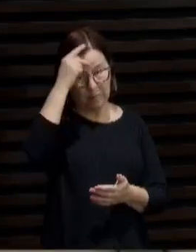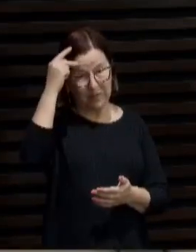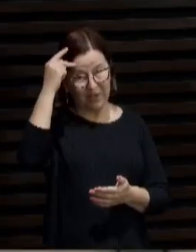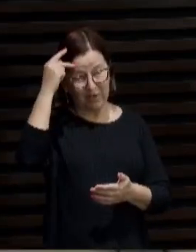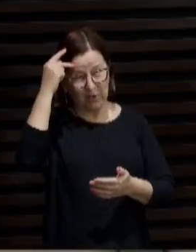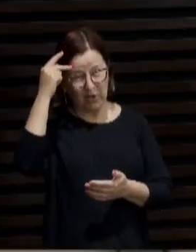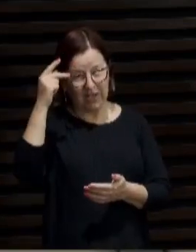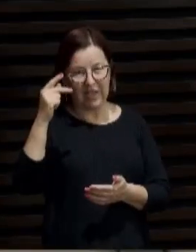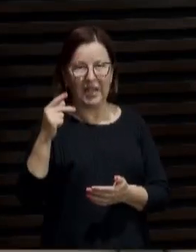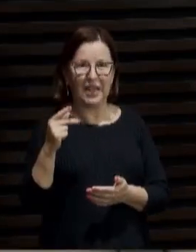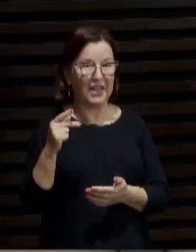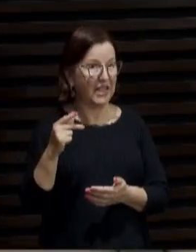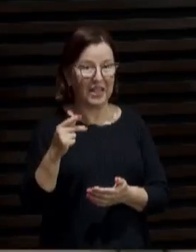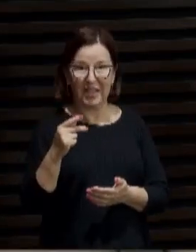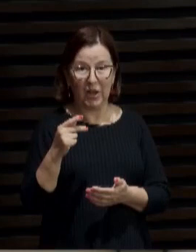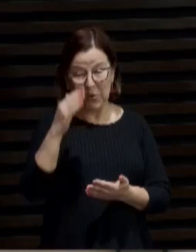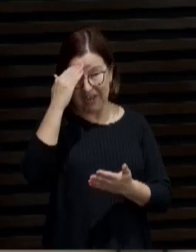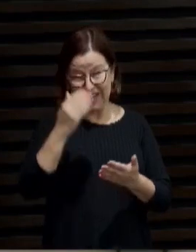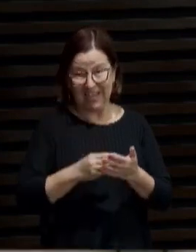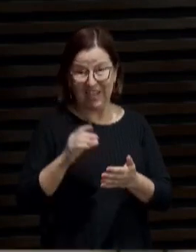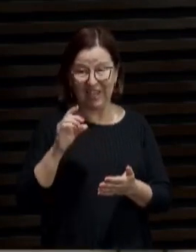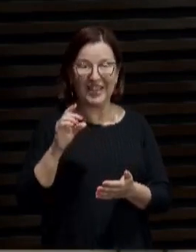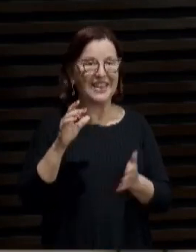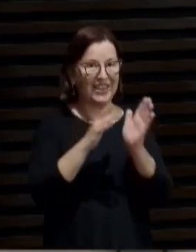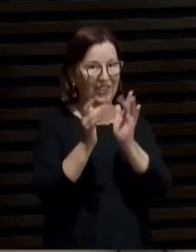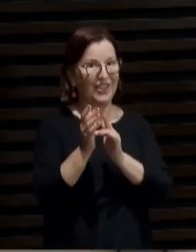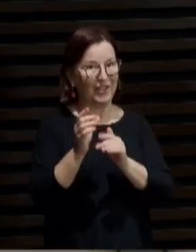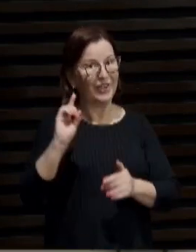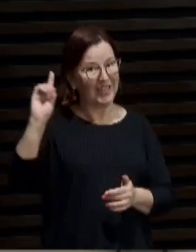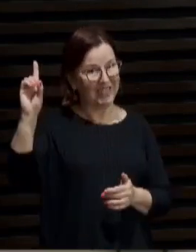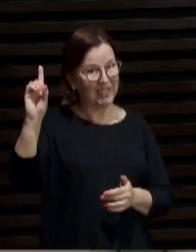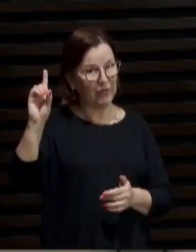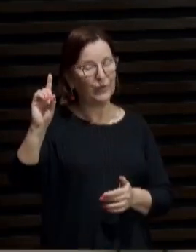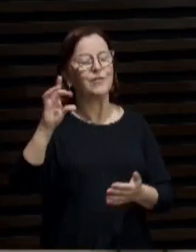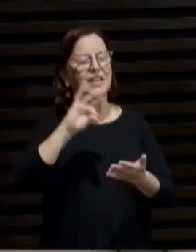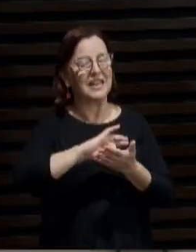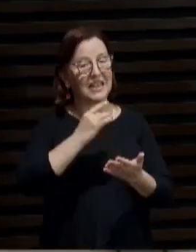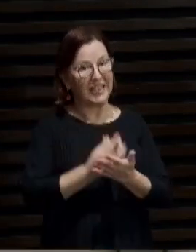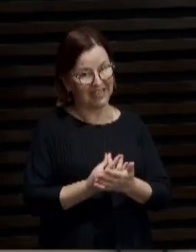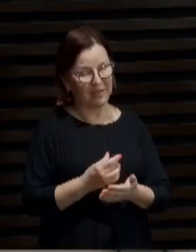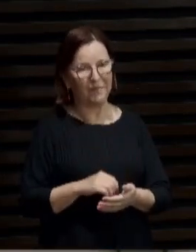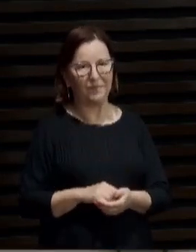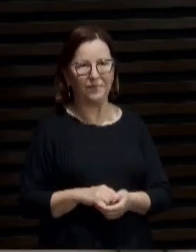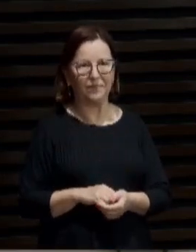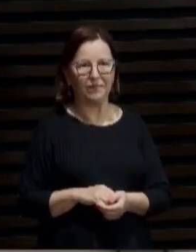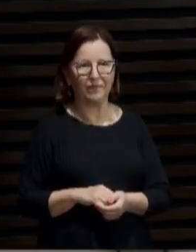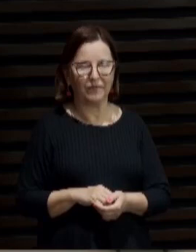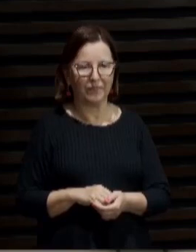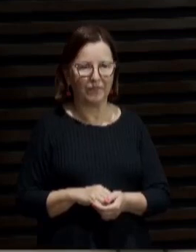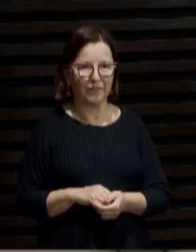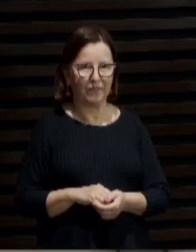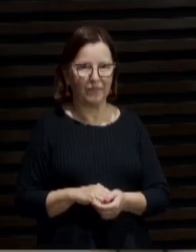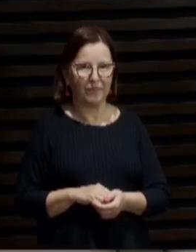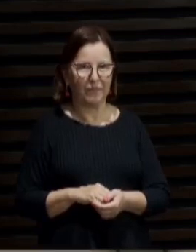também, heresia, né? Se atacar a inspiração da Escritura, heresia. Não é tão difícil, né? Só que existe um